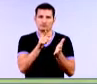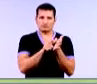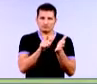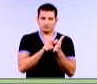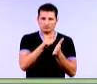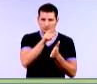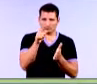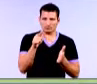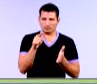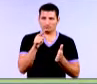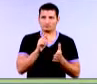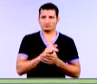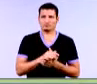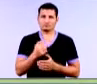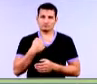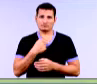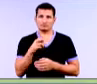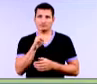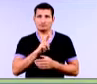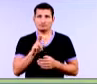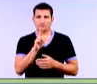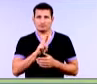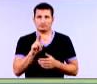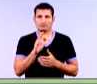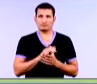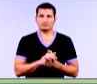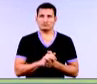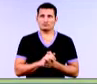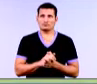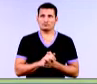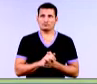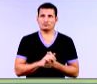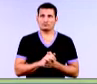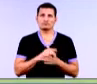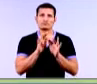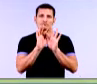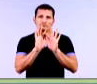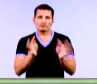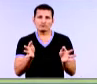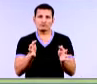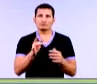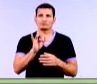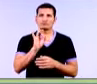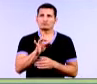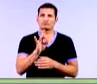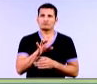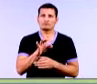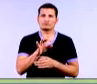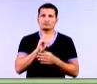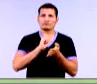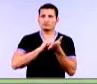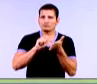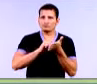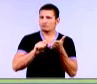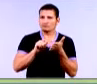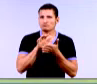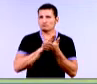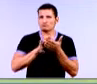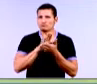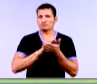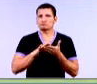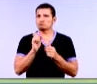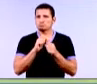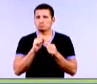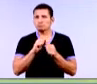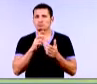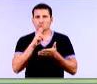de vocês, eu usei comandos simples. Somente de escrever, mais nada. Não fiz leitura de dados,